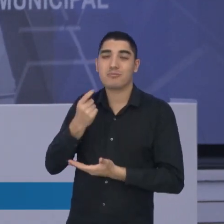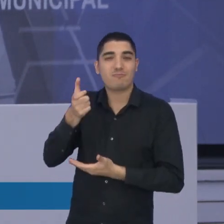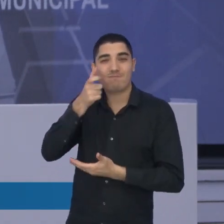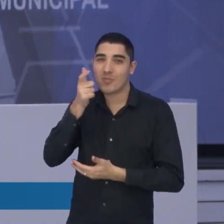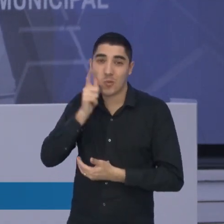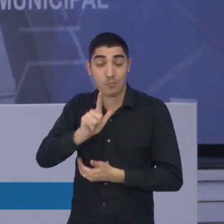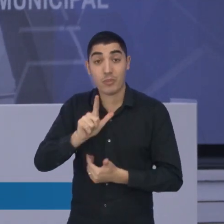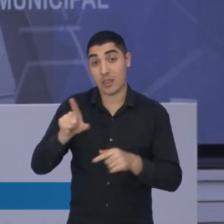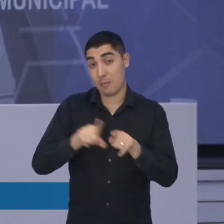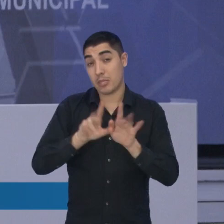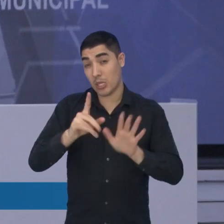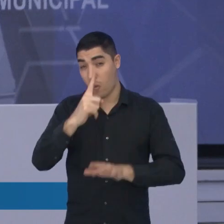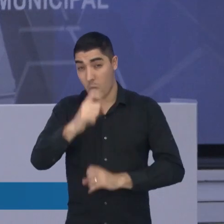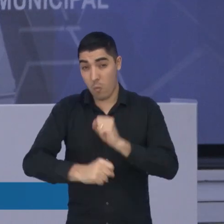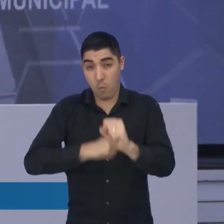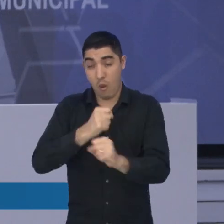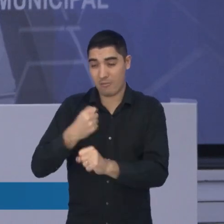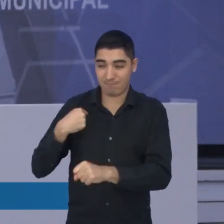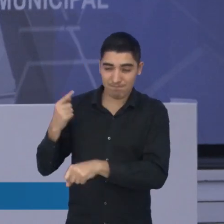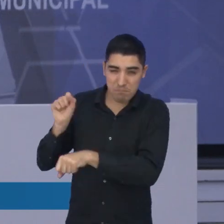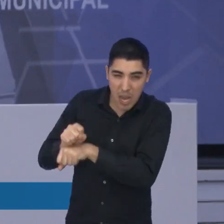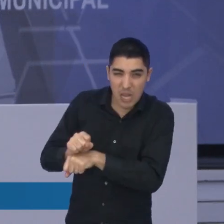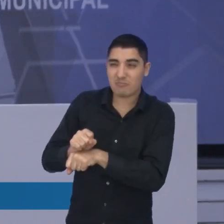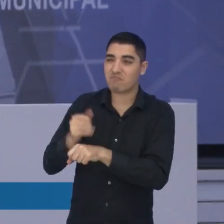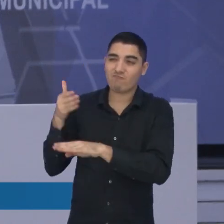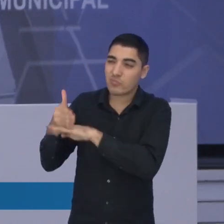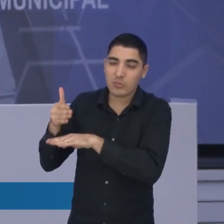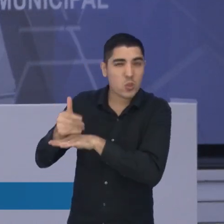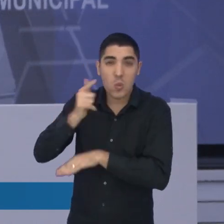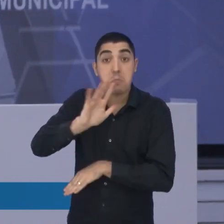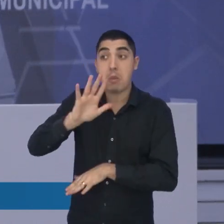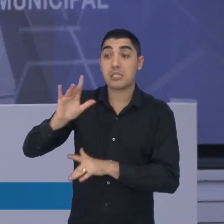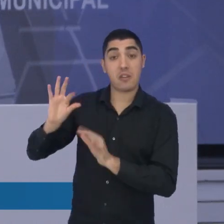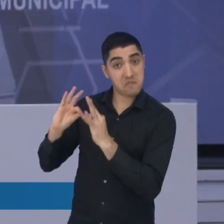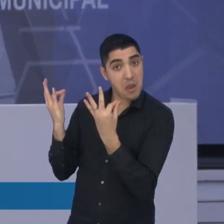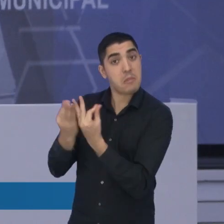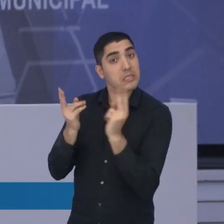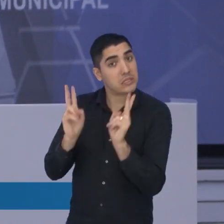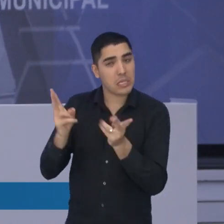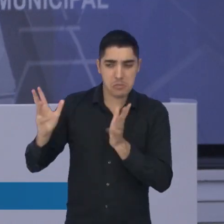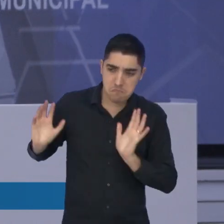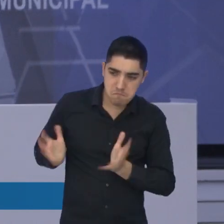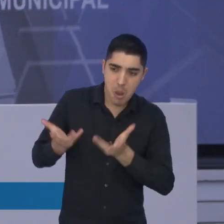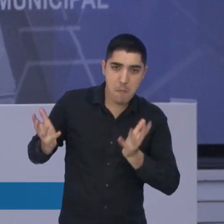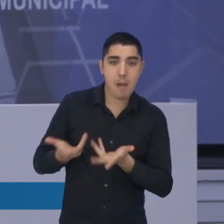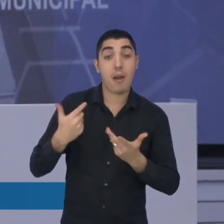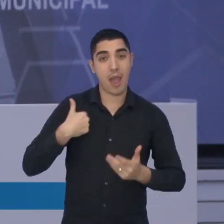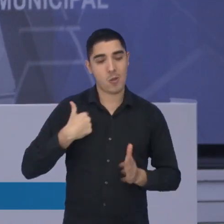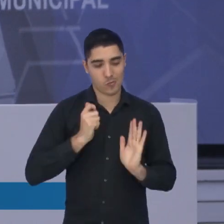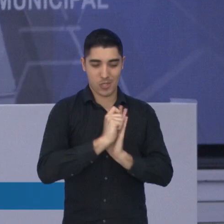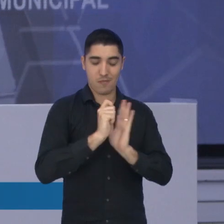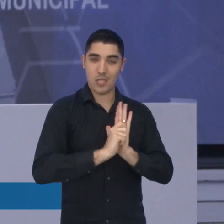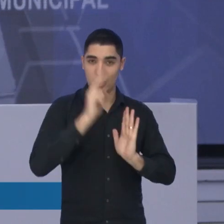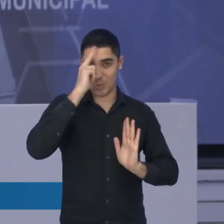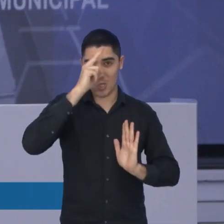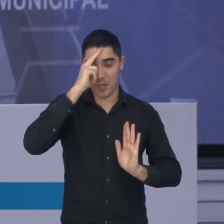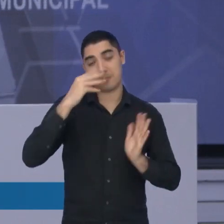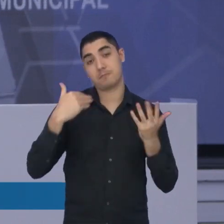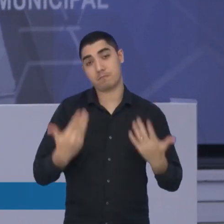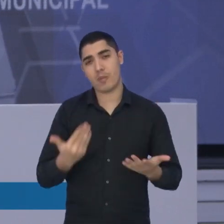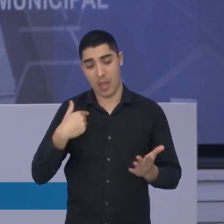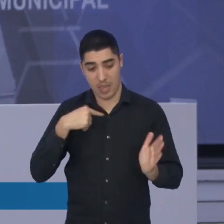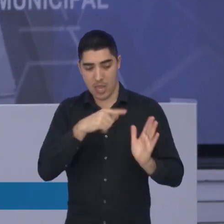por quase um ano, continuavam incentivando o trabalho. A ideia de escrever o livro contando a história da urna eletrônica